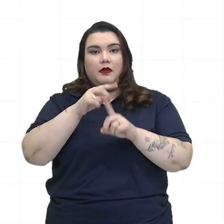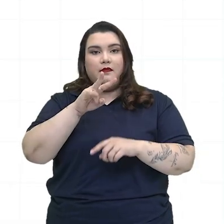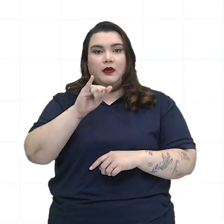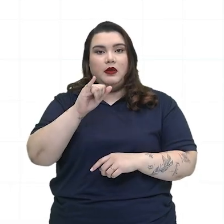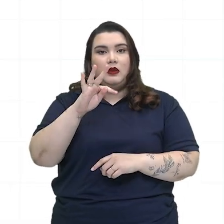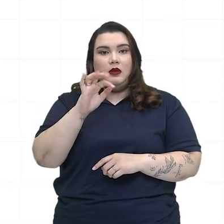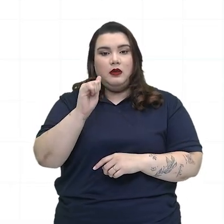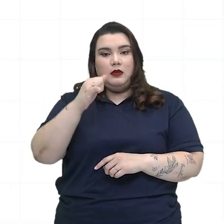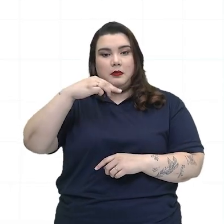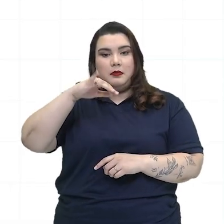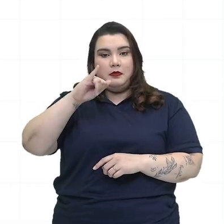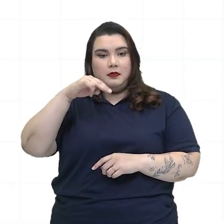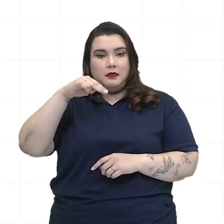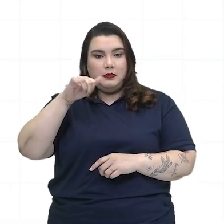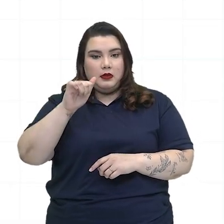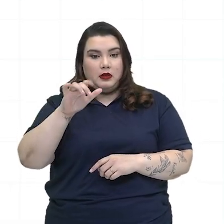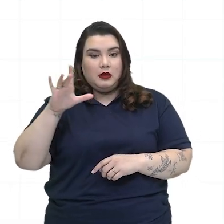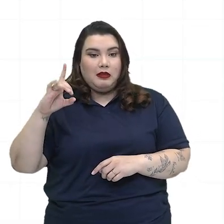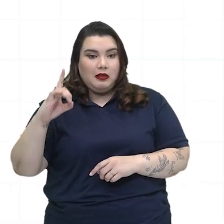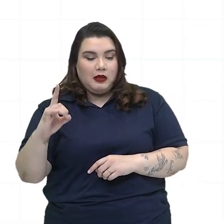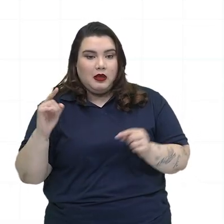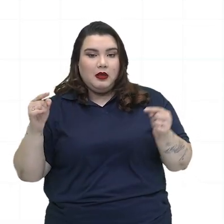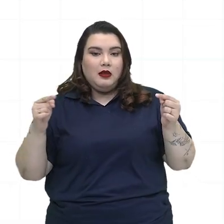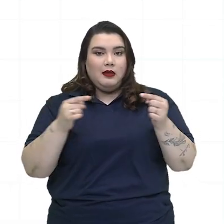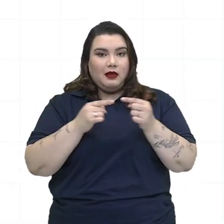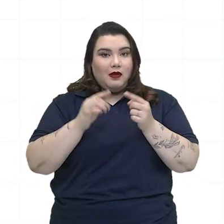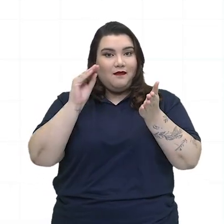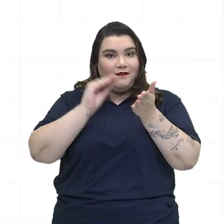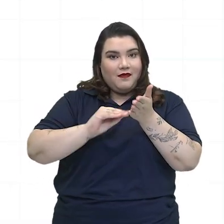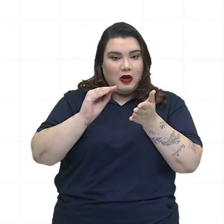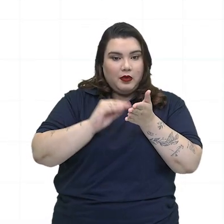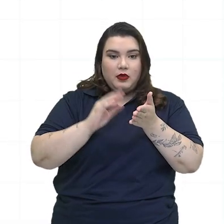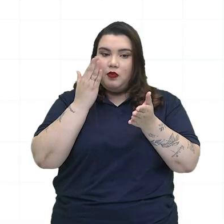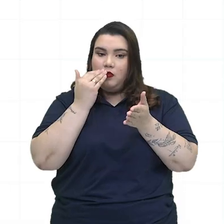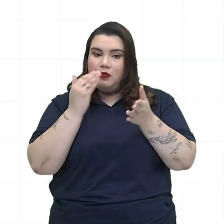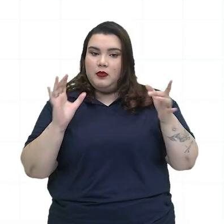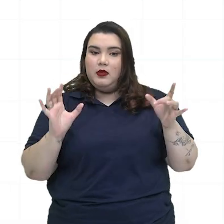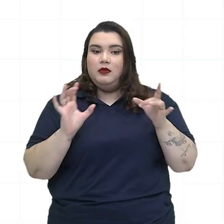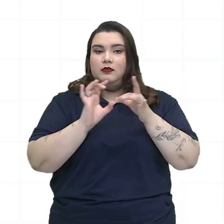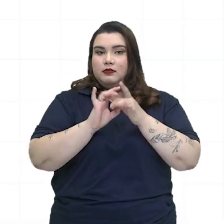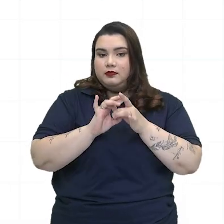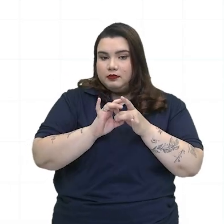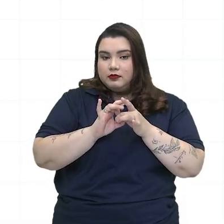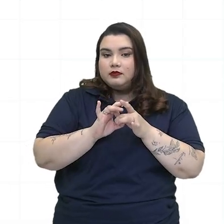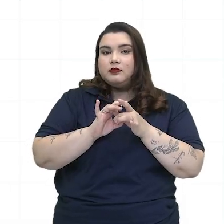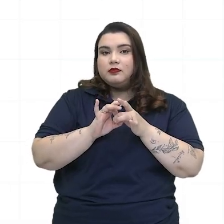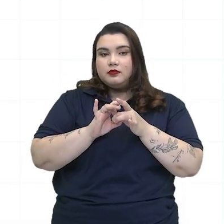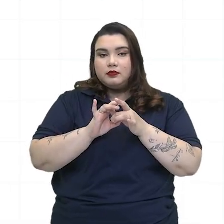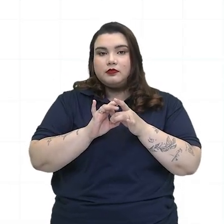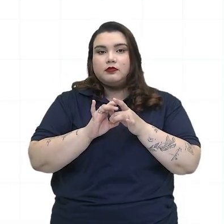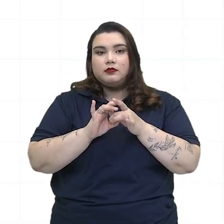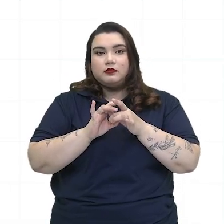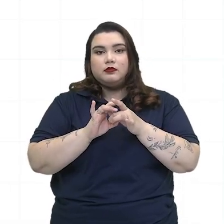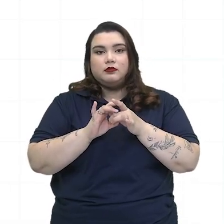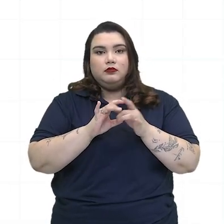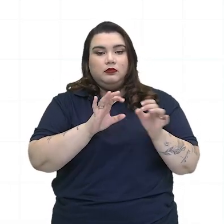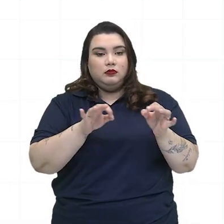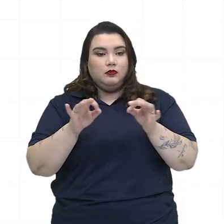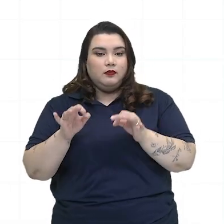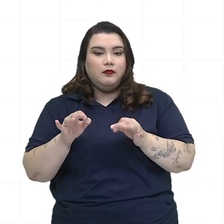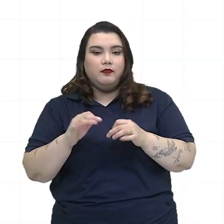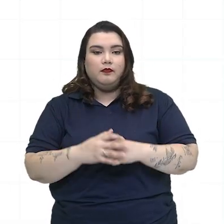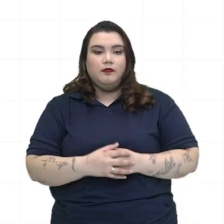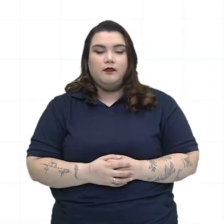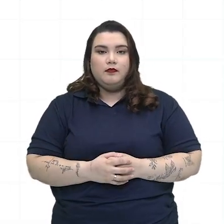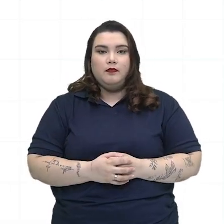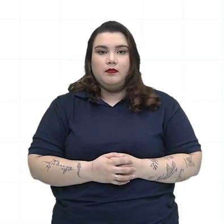inclusive na alimentação, né, a deficiência deles na alimentação. No caso da vitamina D, a provitamina D, né,